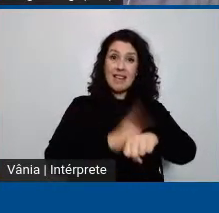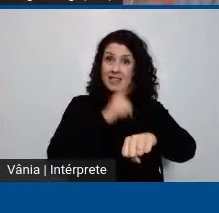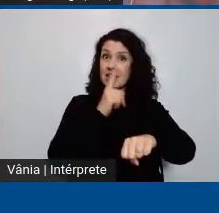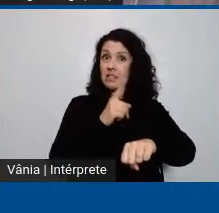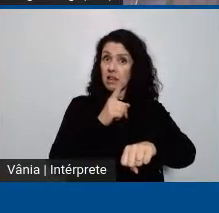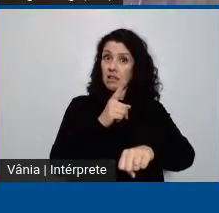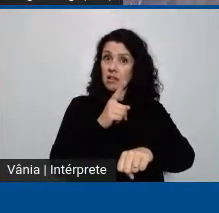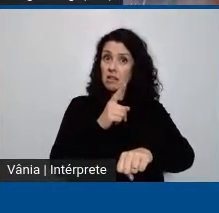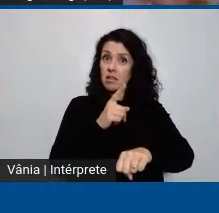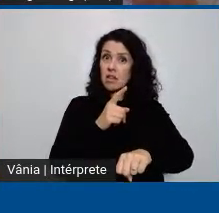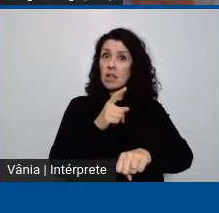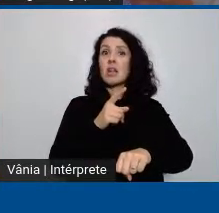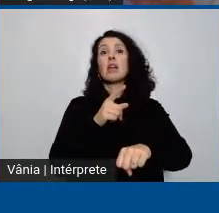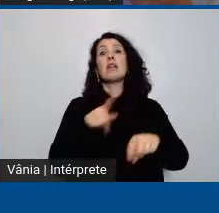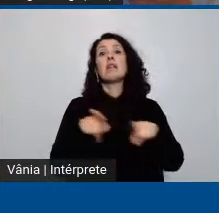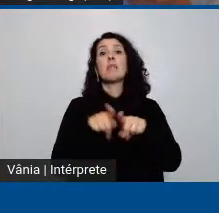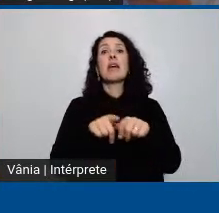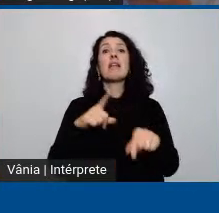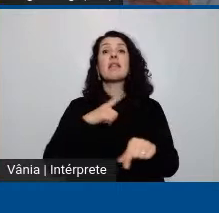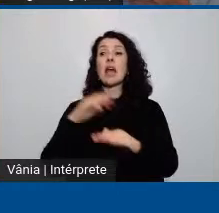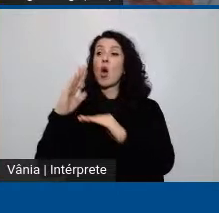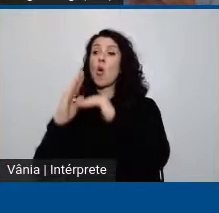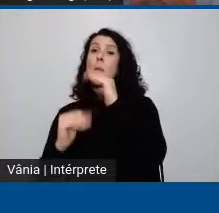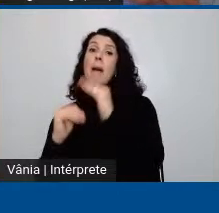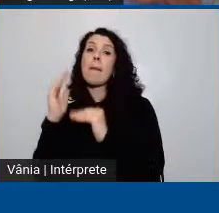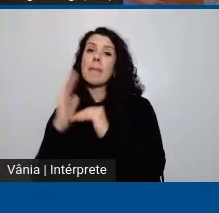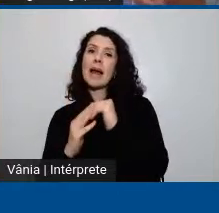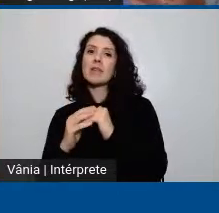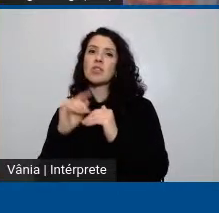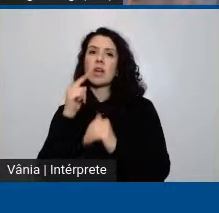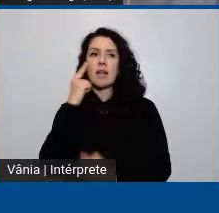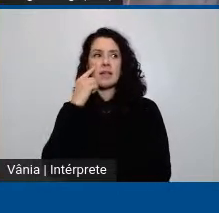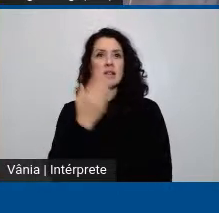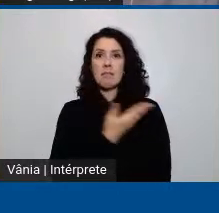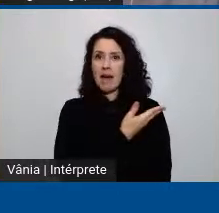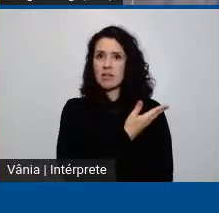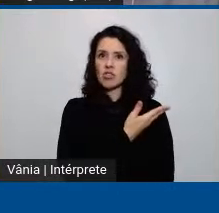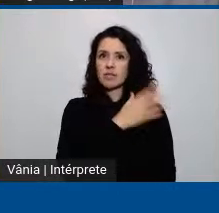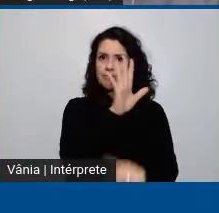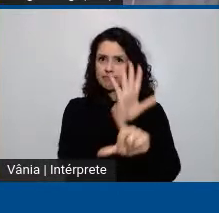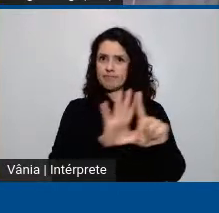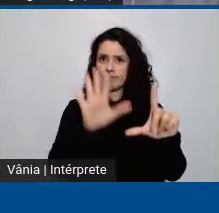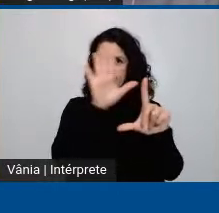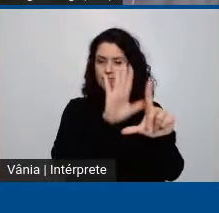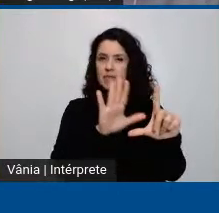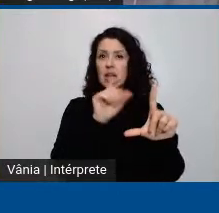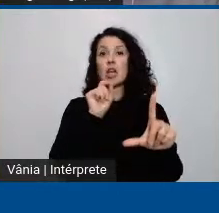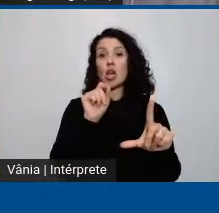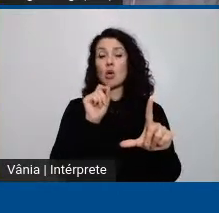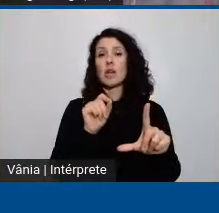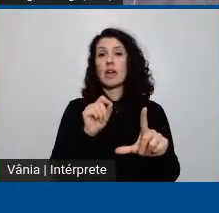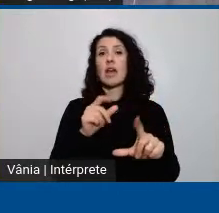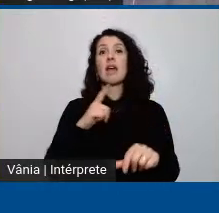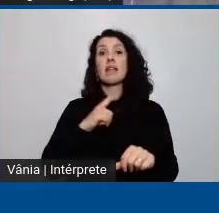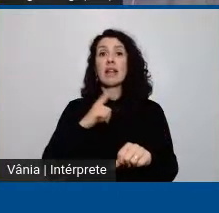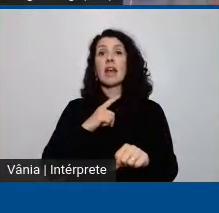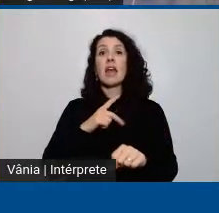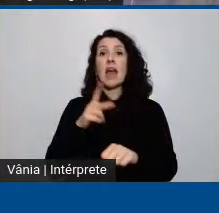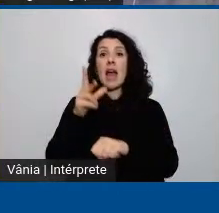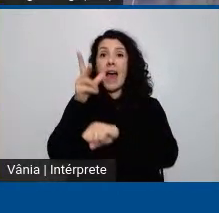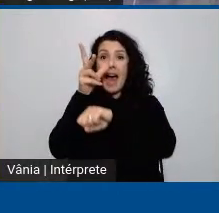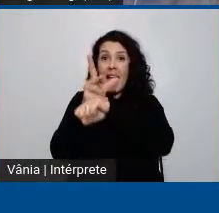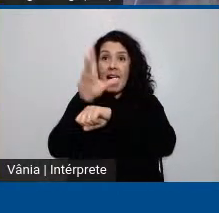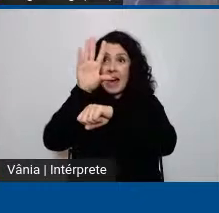existe simultaneamente a uma prática, como nessa imagem de Ferreiros, né, onde a câmera de varredura em negativo